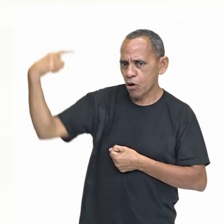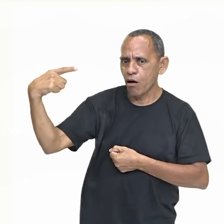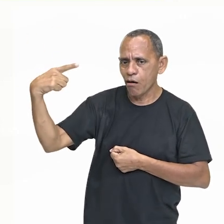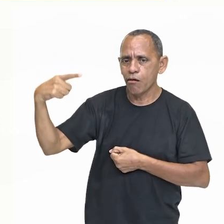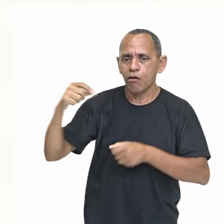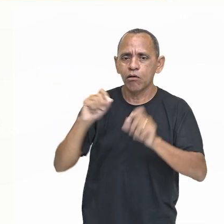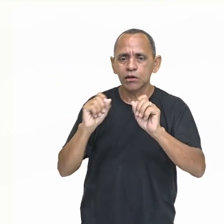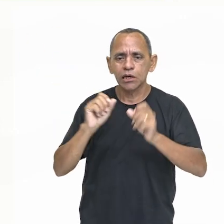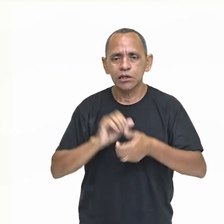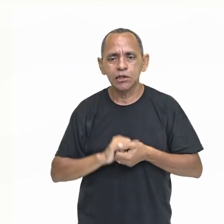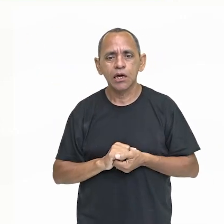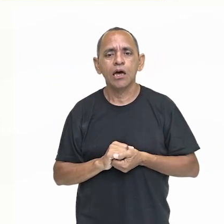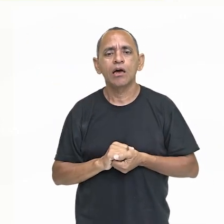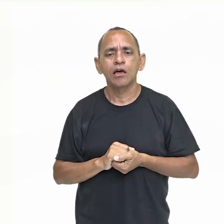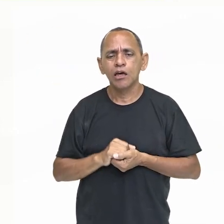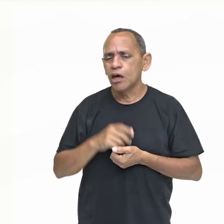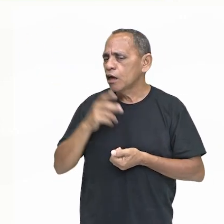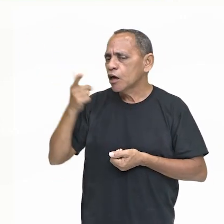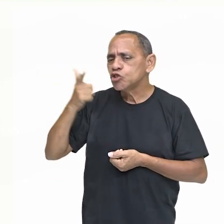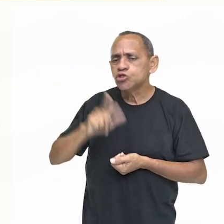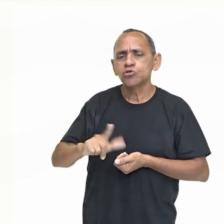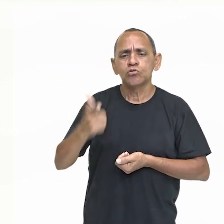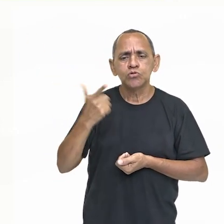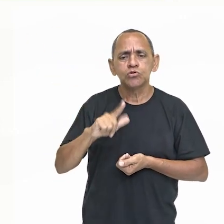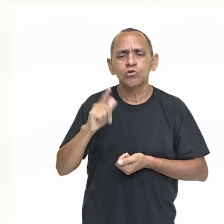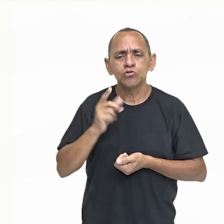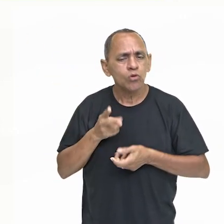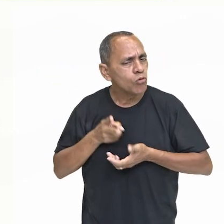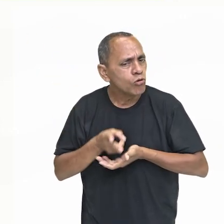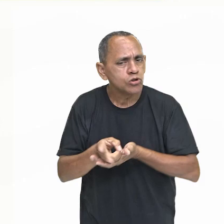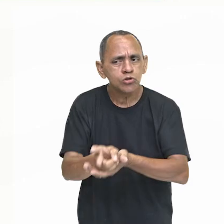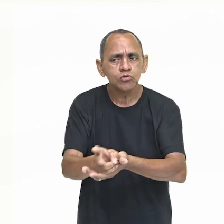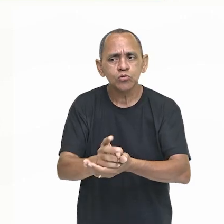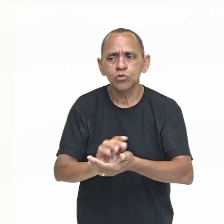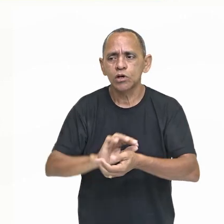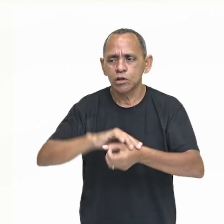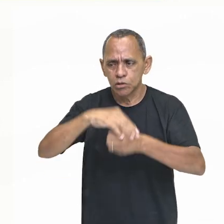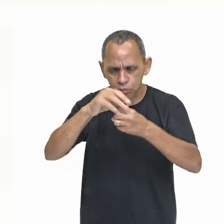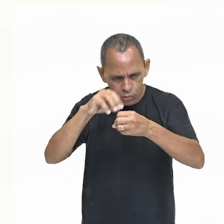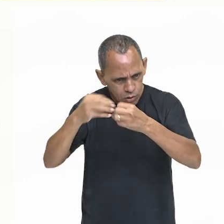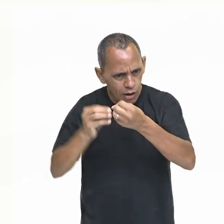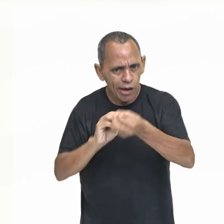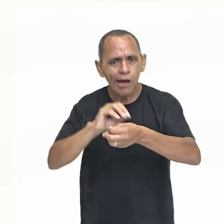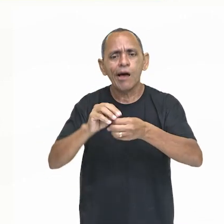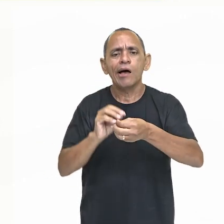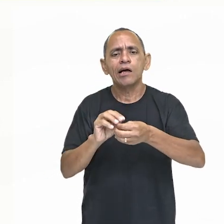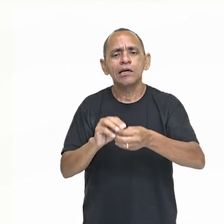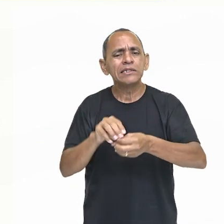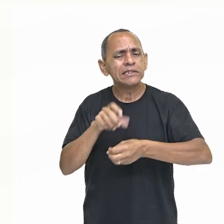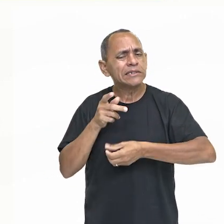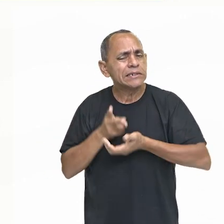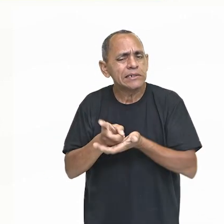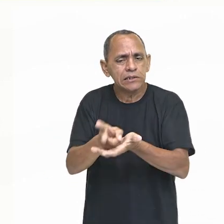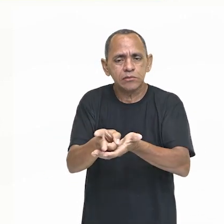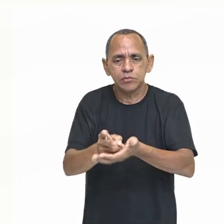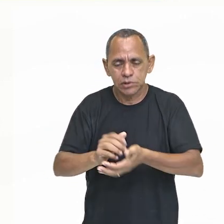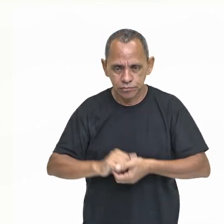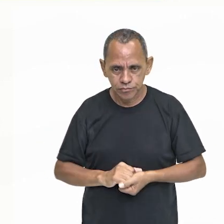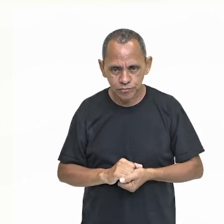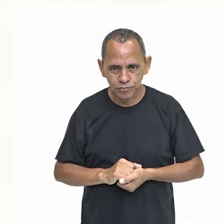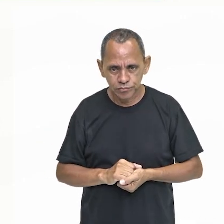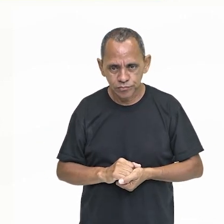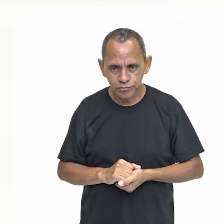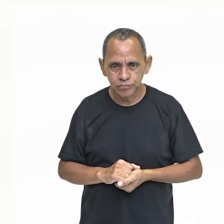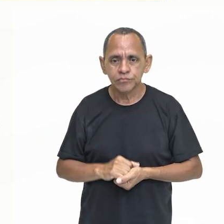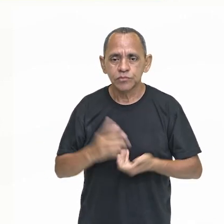de pacotes de fótons. Graças ao quê? Quando se fala em fótons, eu vou lembrar